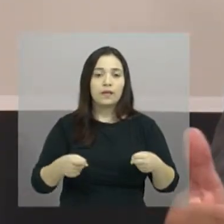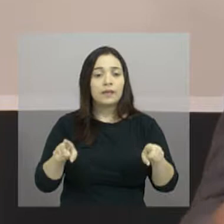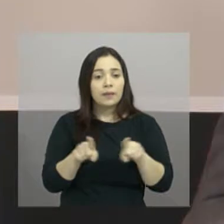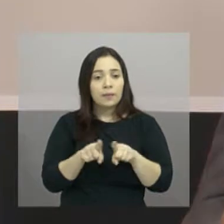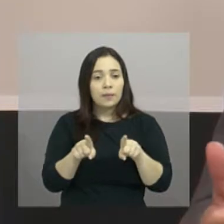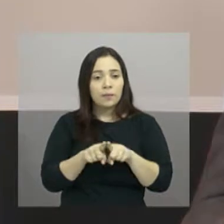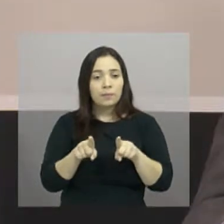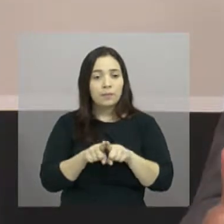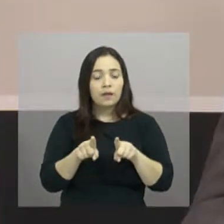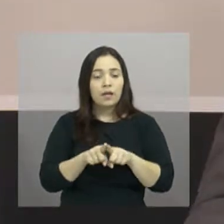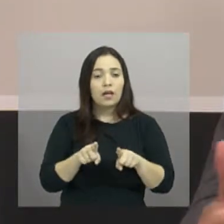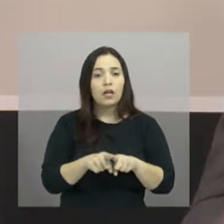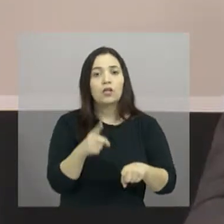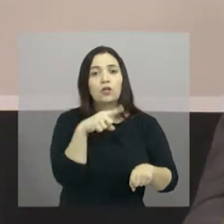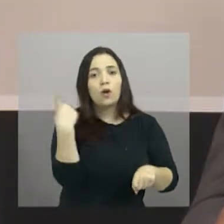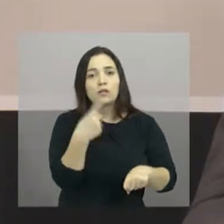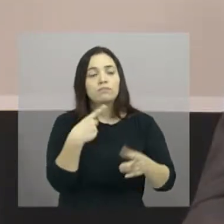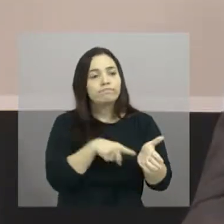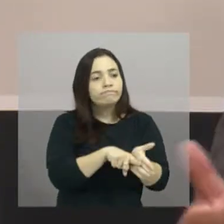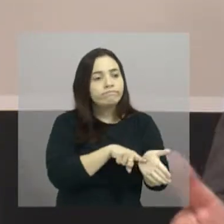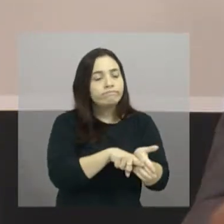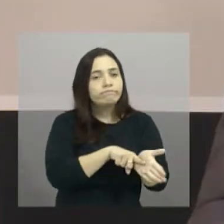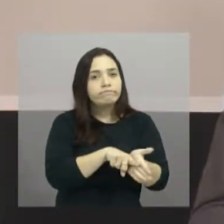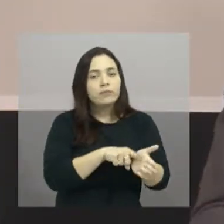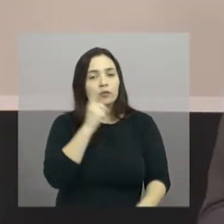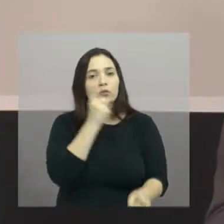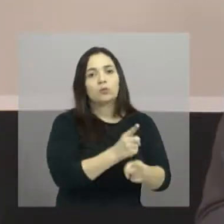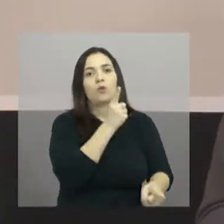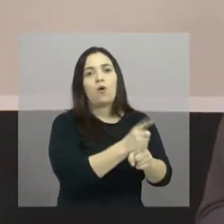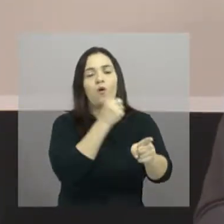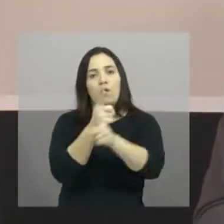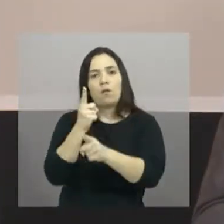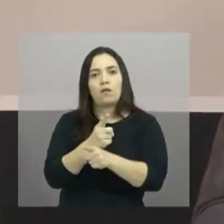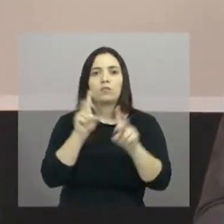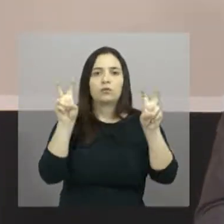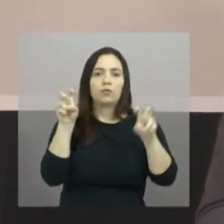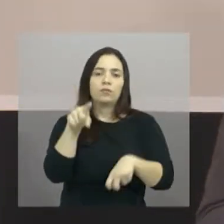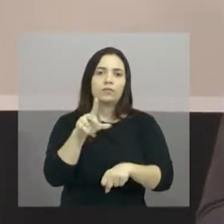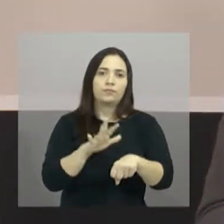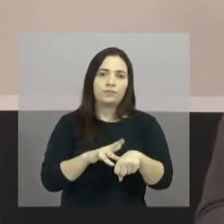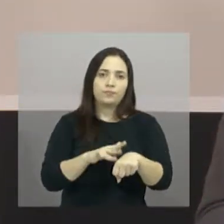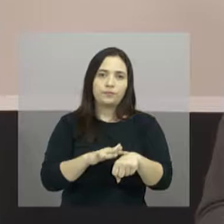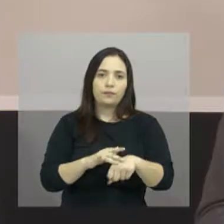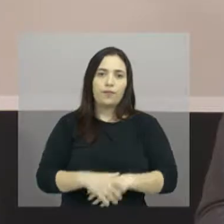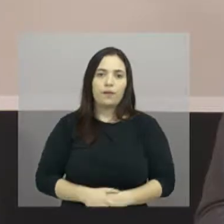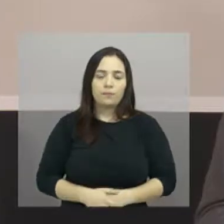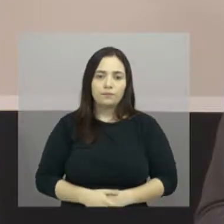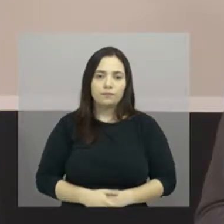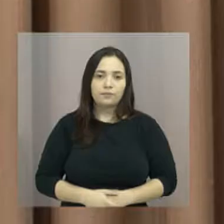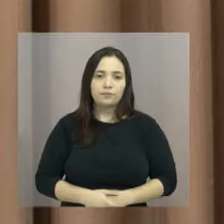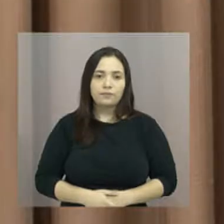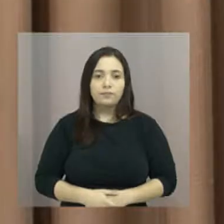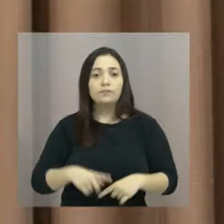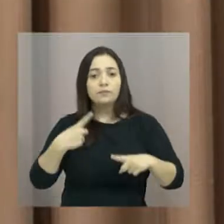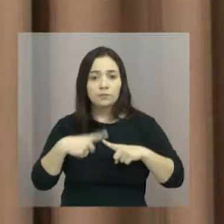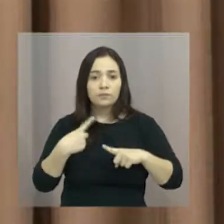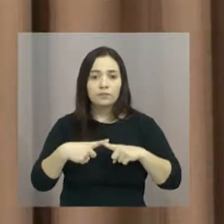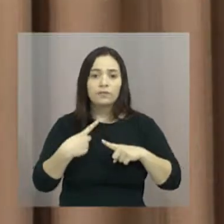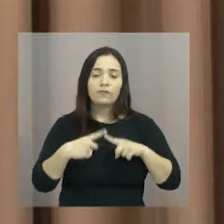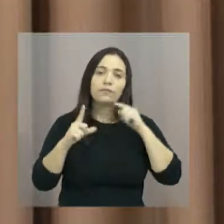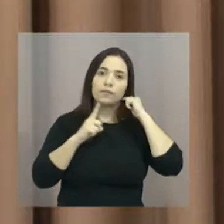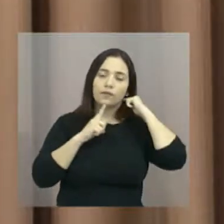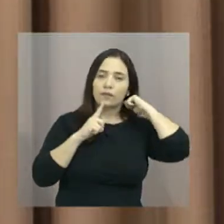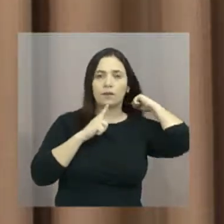gente entender de fato qual é a repercussão completa da febre chikungunya nas pessoas. Até porque a gente tem o retrato de